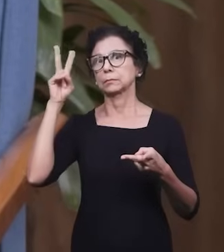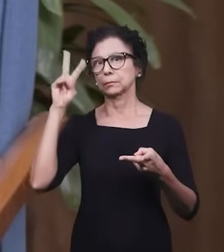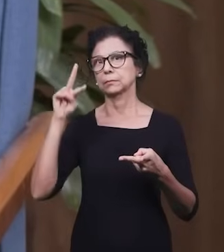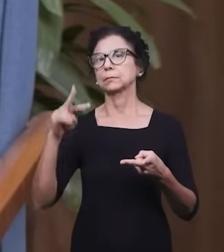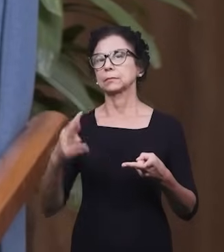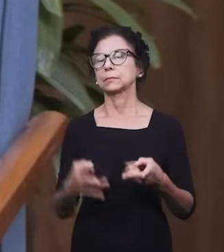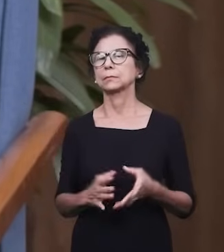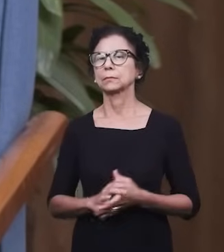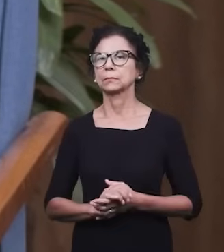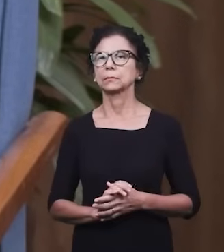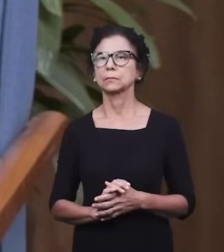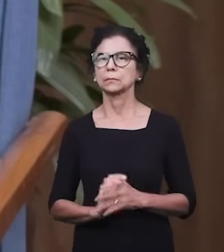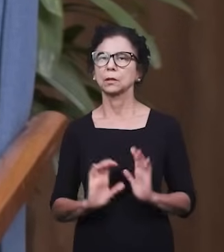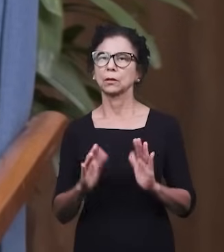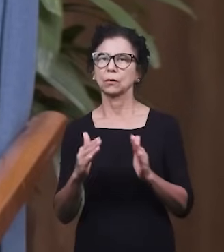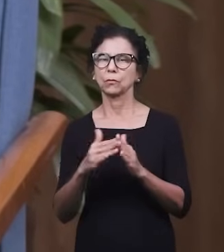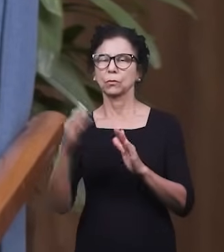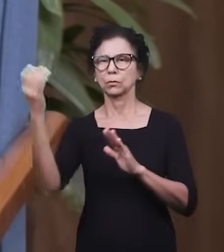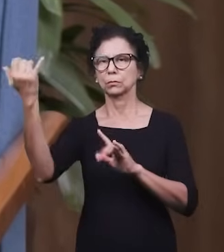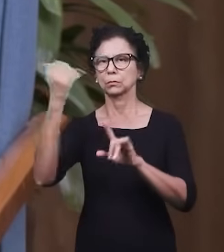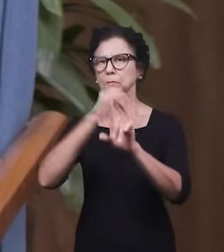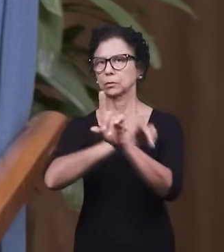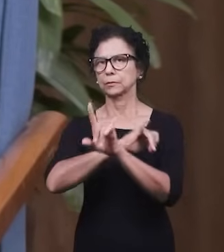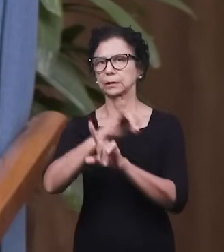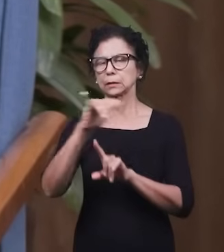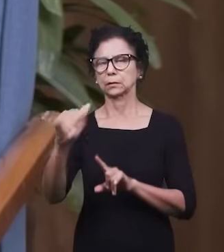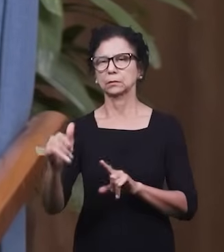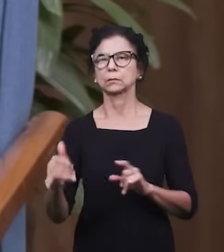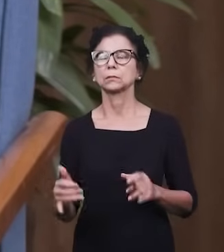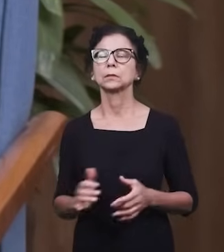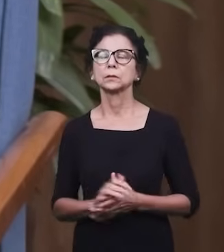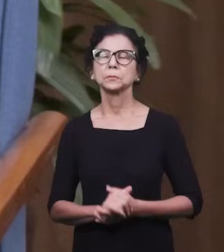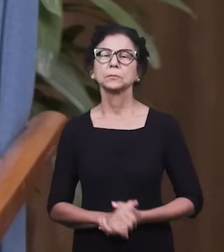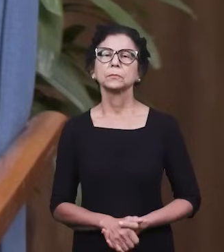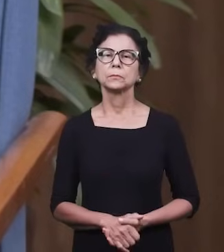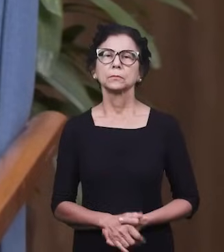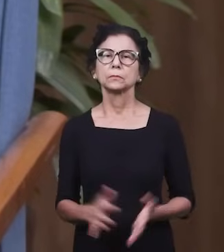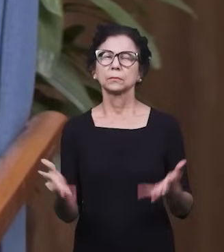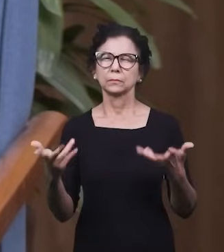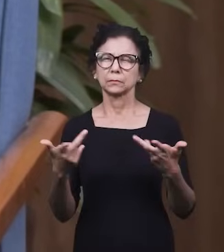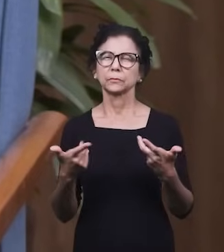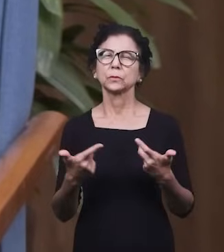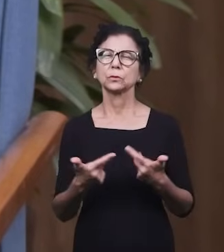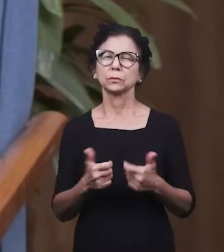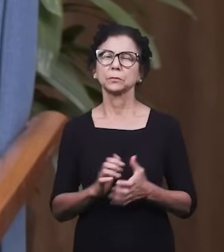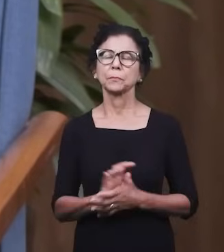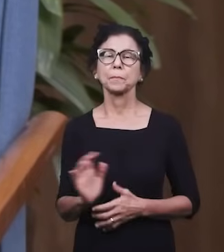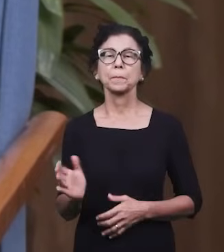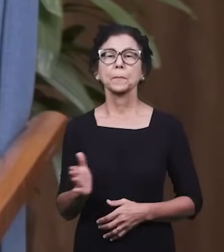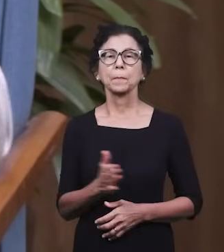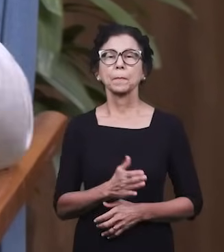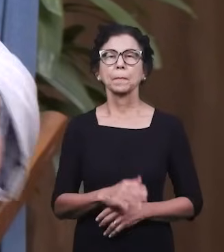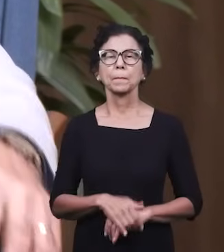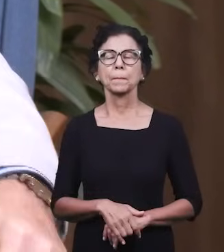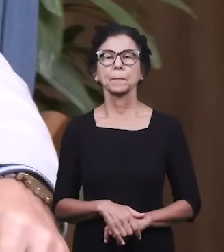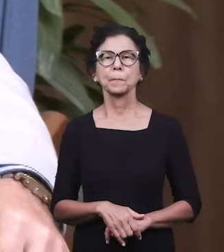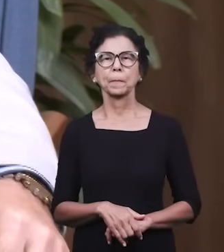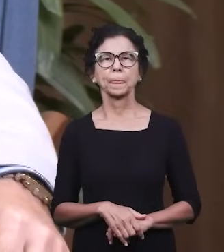obviamente, que ela traz, mas sempre apontando. E isso é maravilhoso, essa é a palavra viva, muito bem, isso é algo glorioso. Eu queria